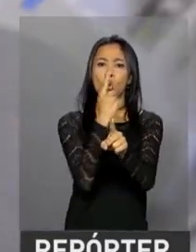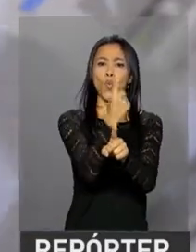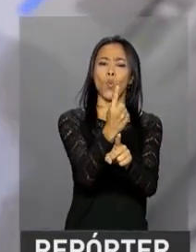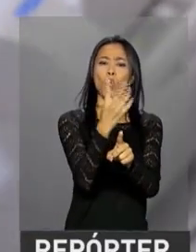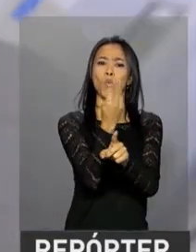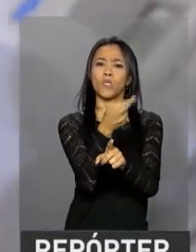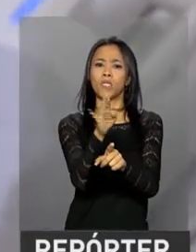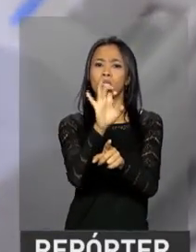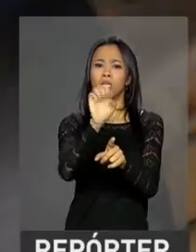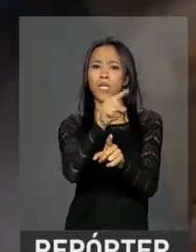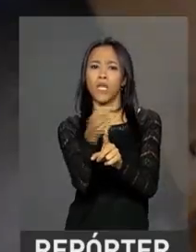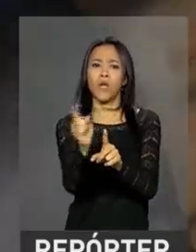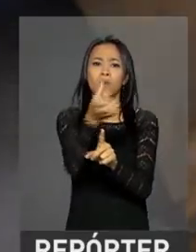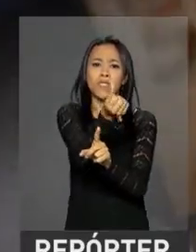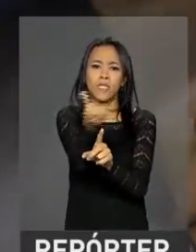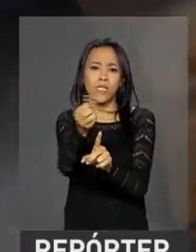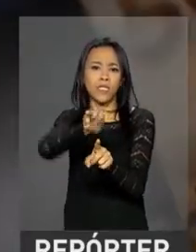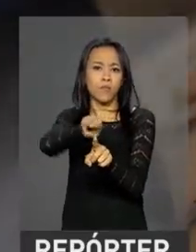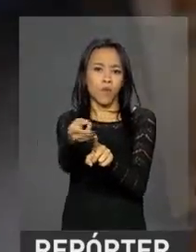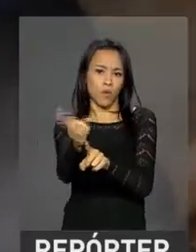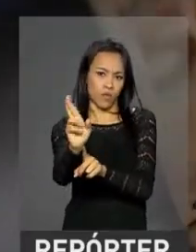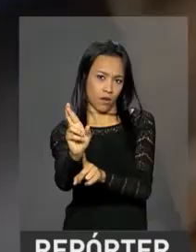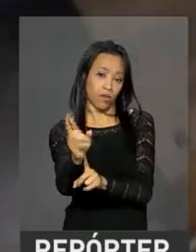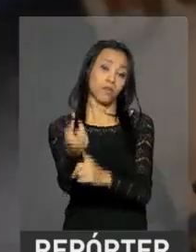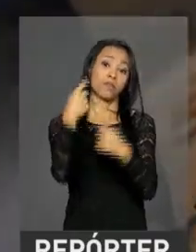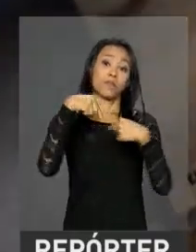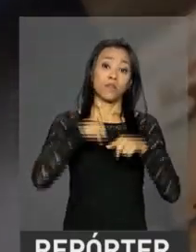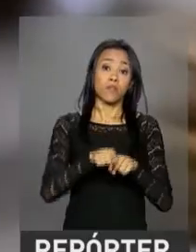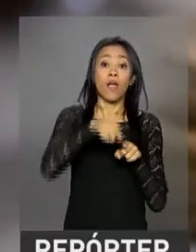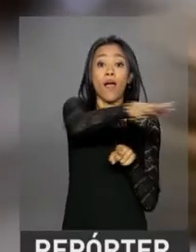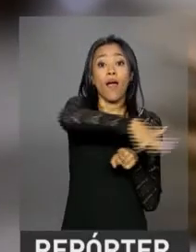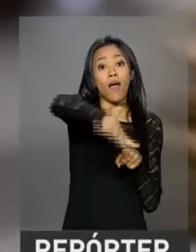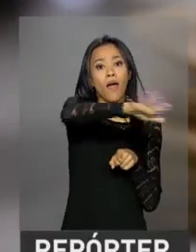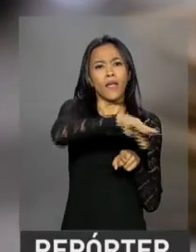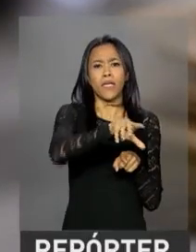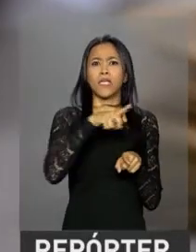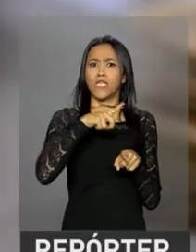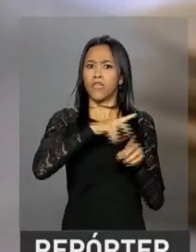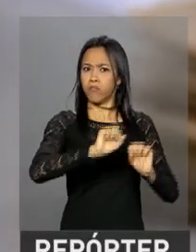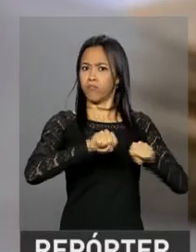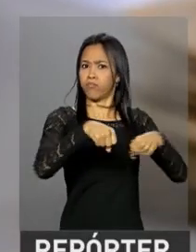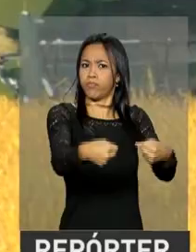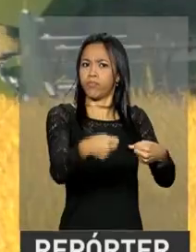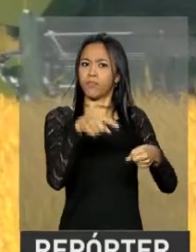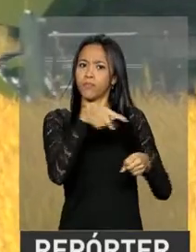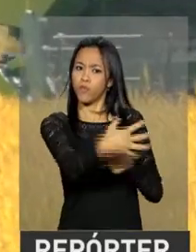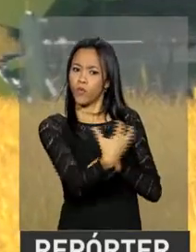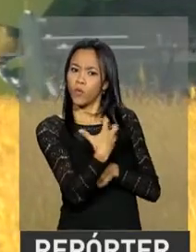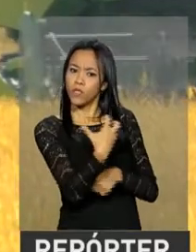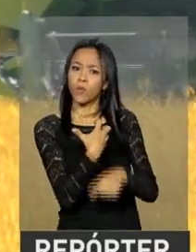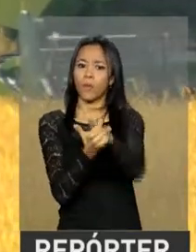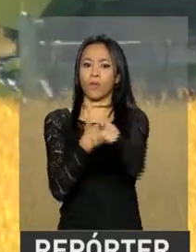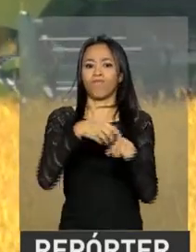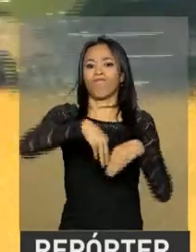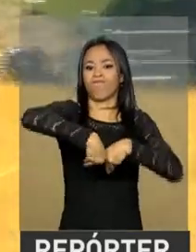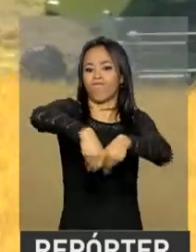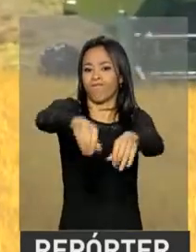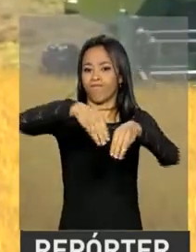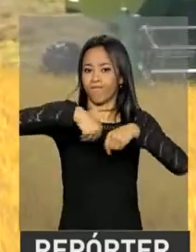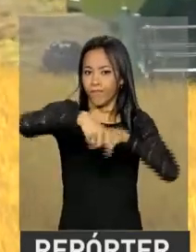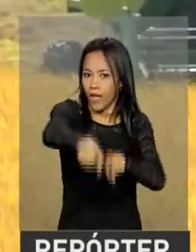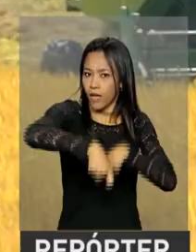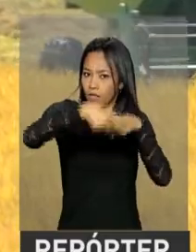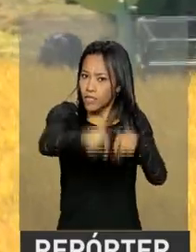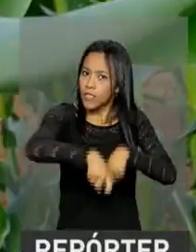600 bilhões de reais no trimestre entre os setores que influenciaram cálculo o setor agrícola teve destaque na